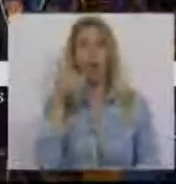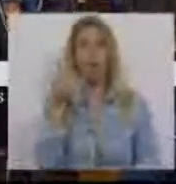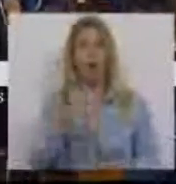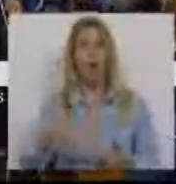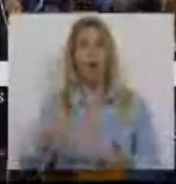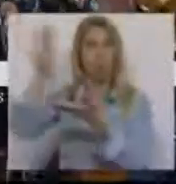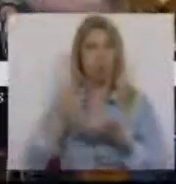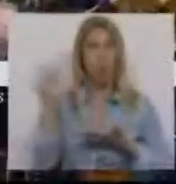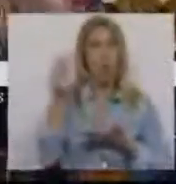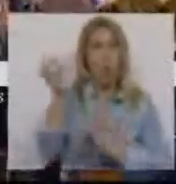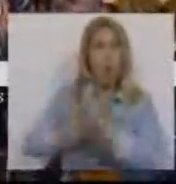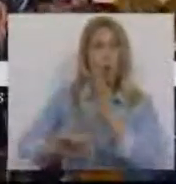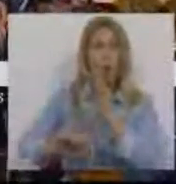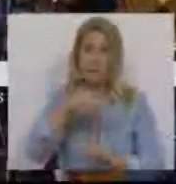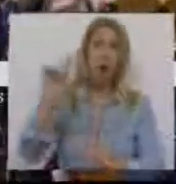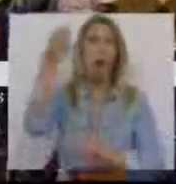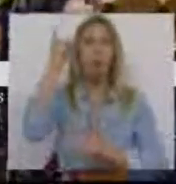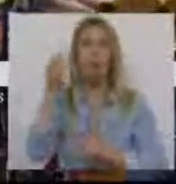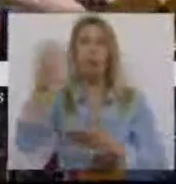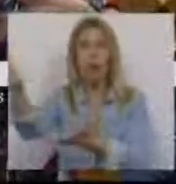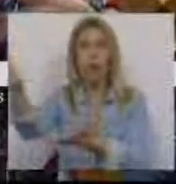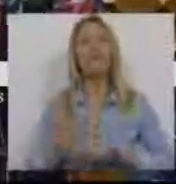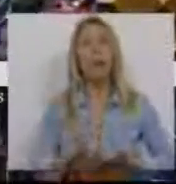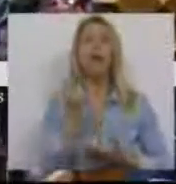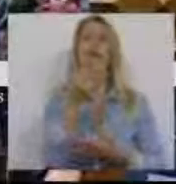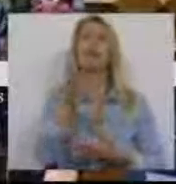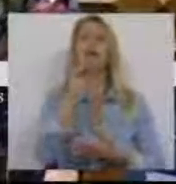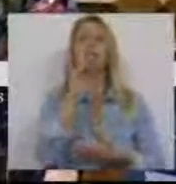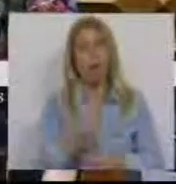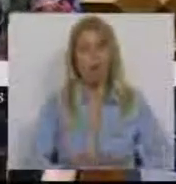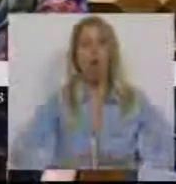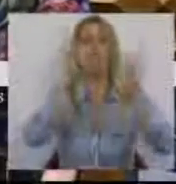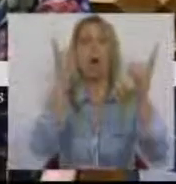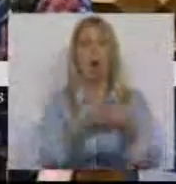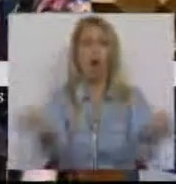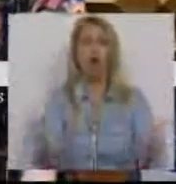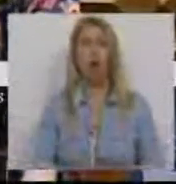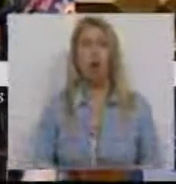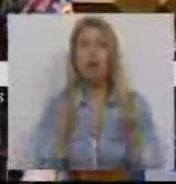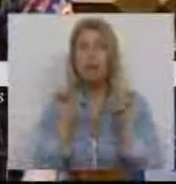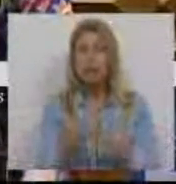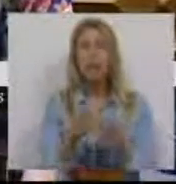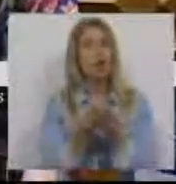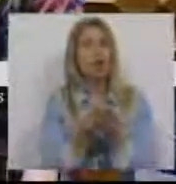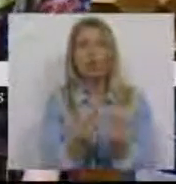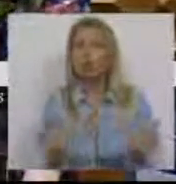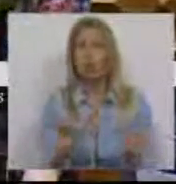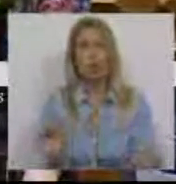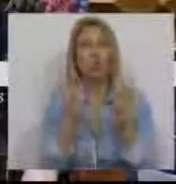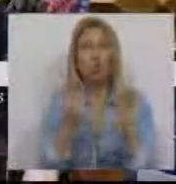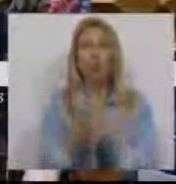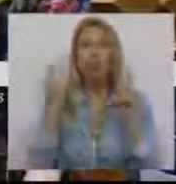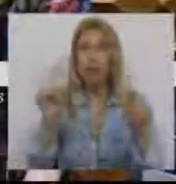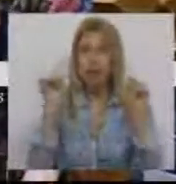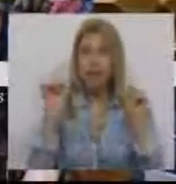quando vier e se vier, que as IPSS desenrasquem a contratar técnicos. Isto não é a solução. Exatamente porque este é um debate sério